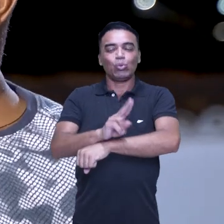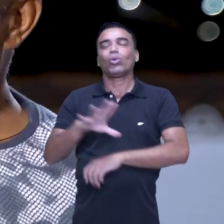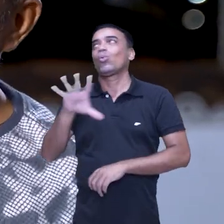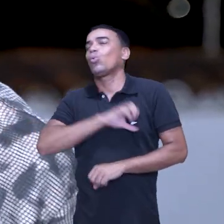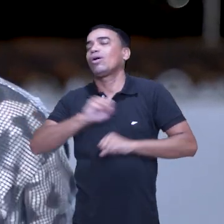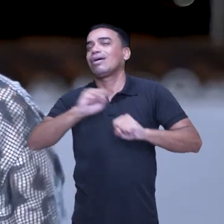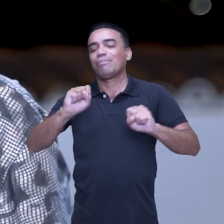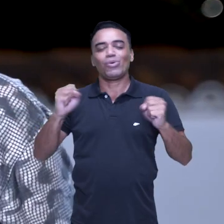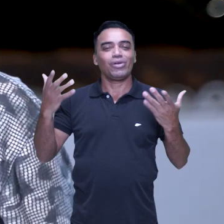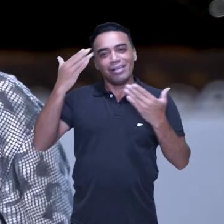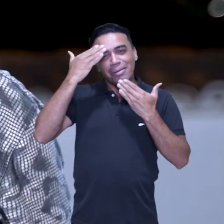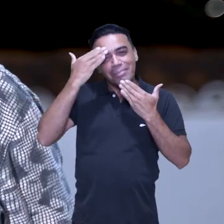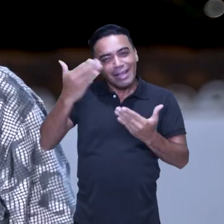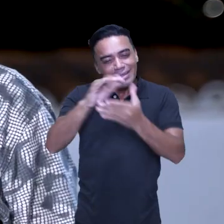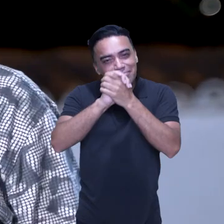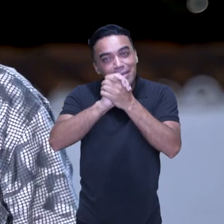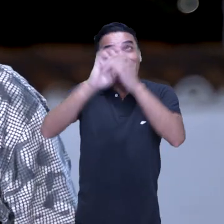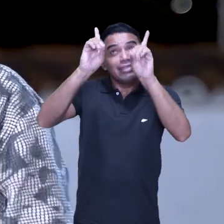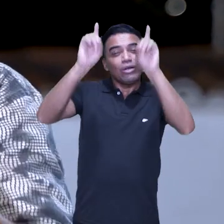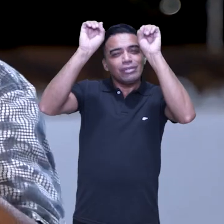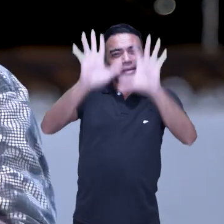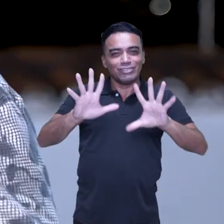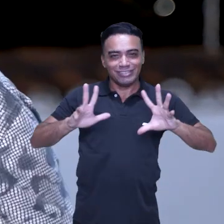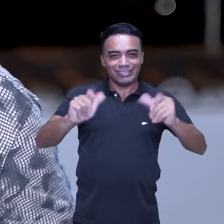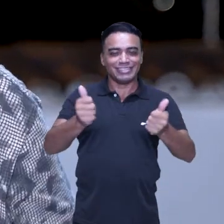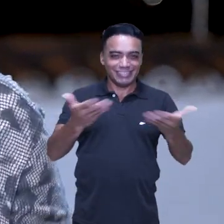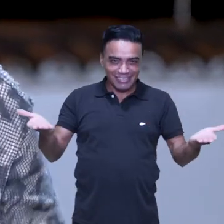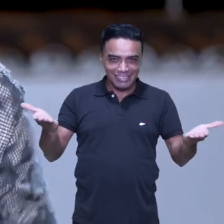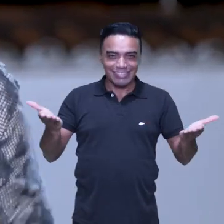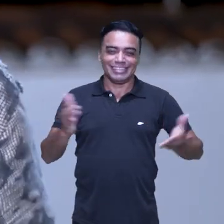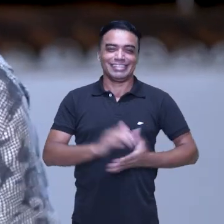Adorei, viu? Meus parabéns, viu? Que Deus abençoe vocês, tá?